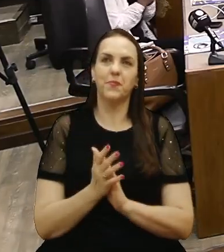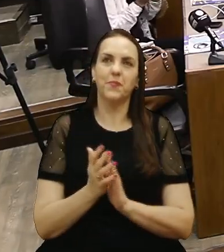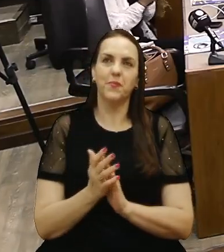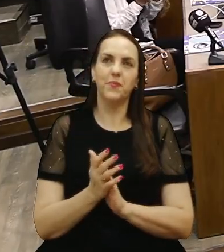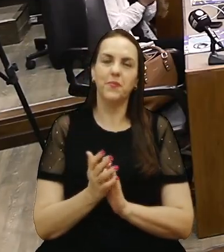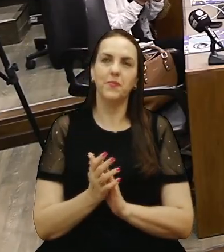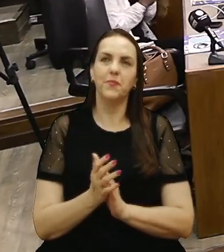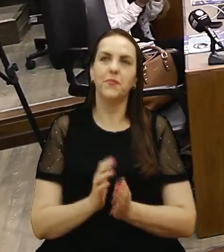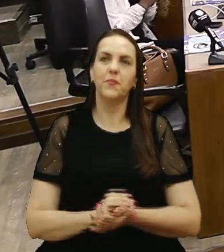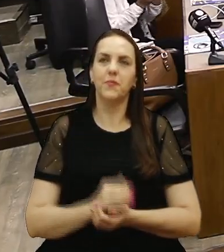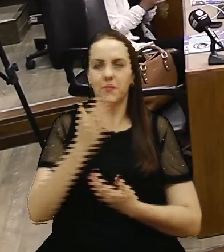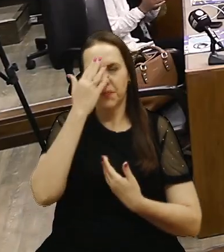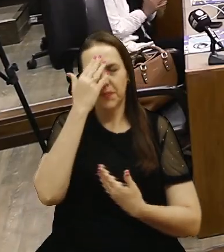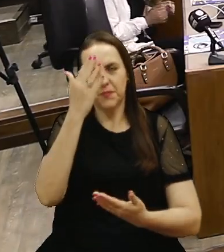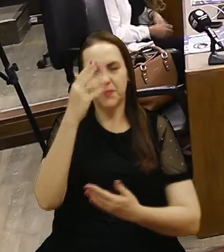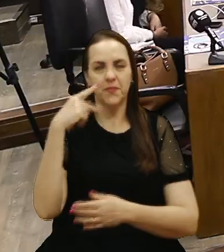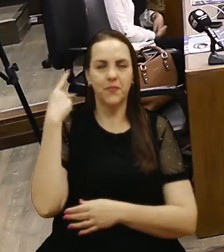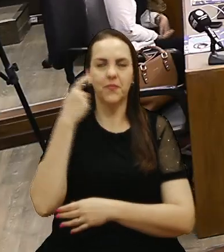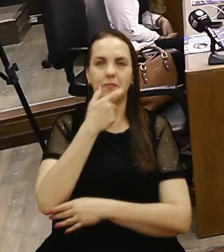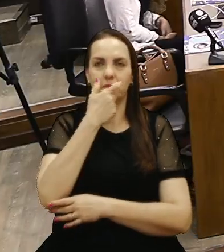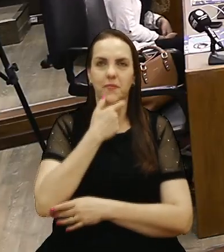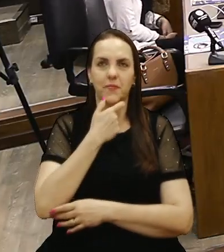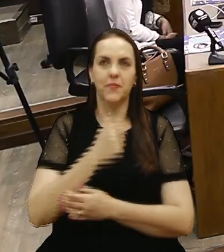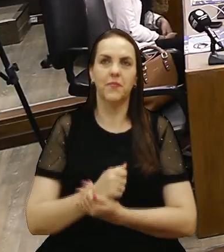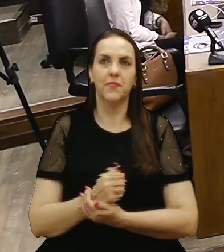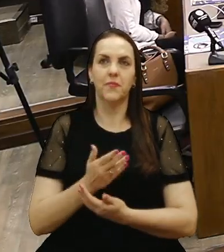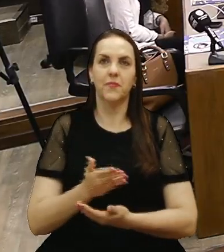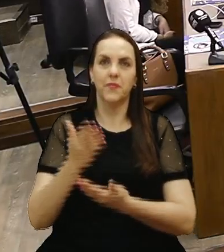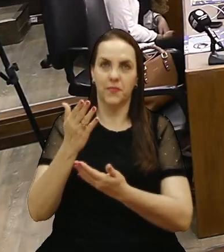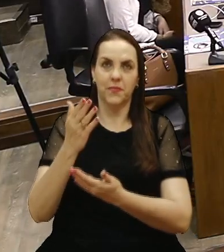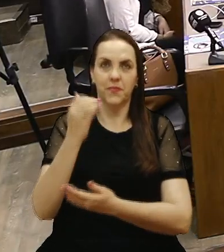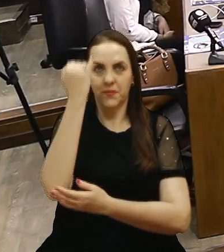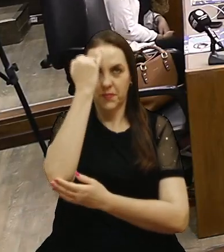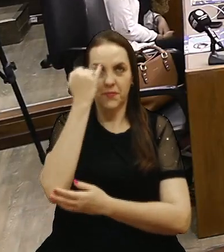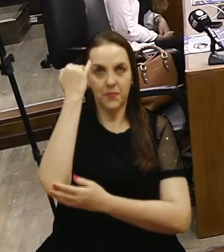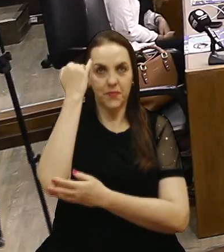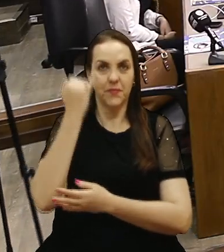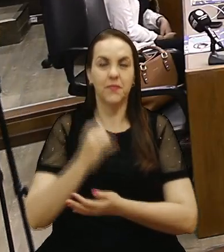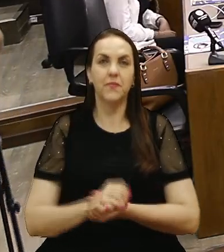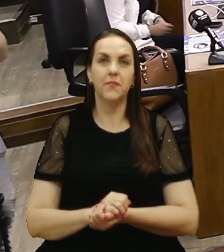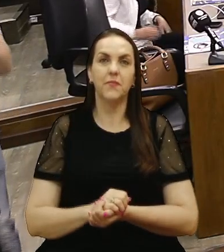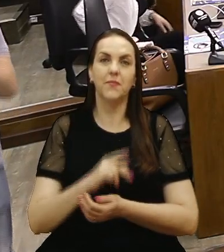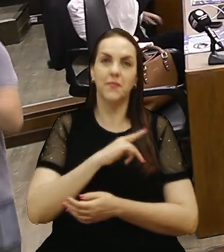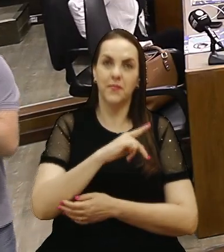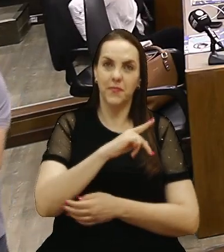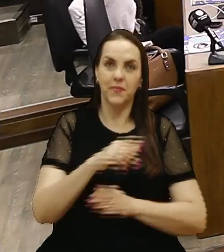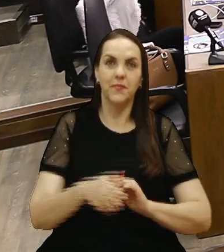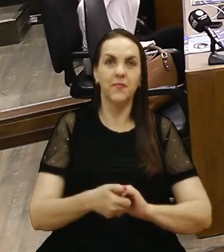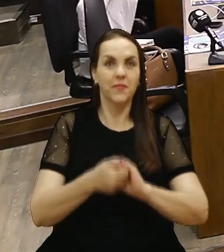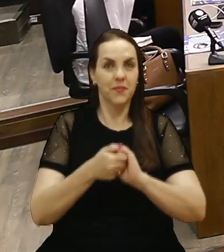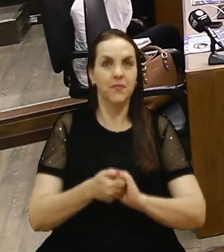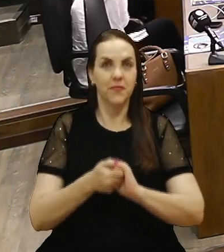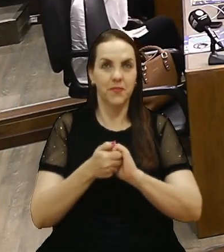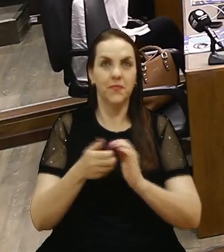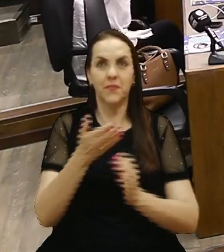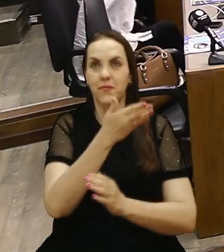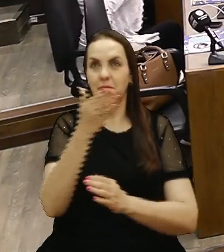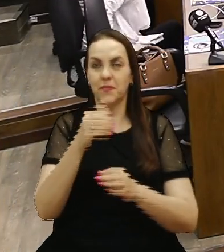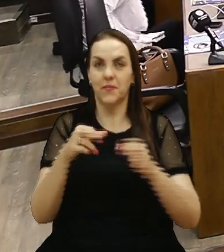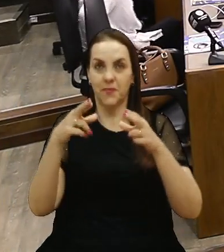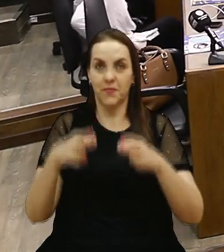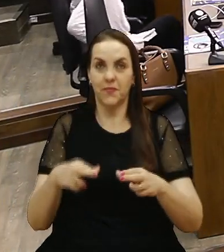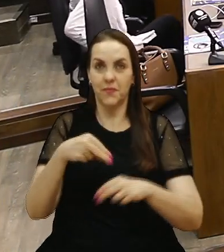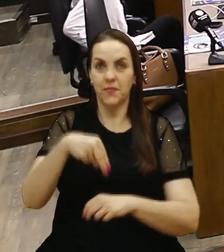Obrigado, vereador Cristiano Becker. Com a palavra, vereador José D'Ambrosio. Senhor presidente, quero saudar as lideranças da Zona Norte, que logo